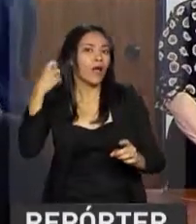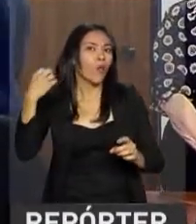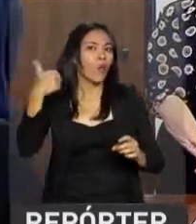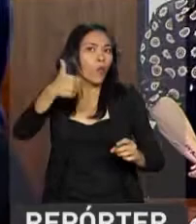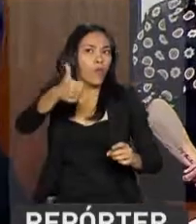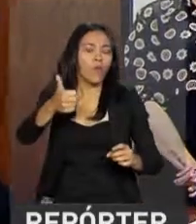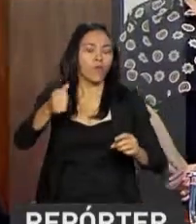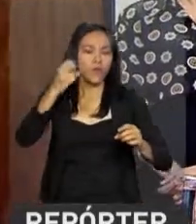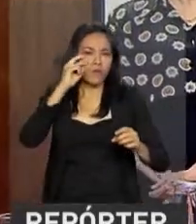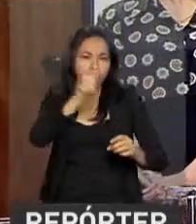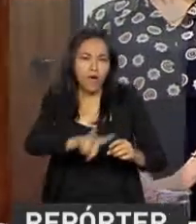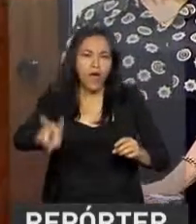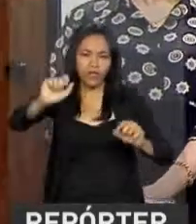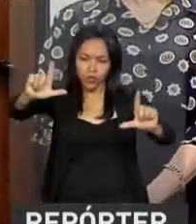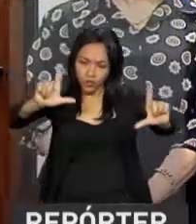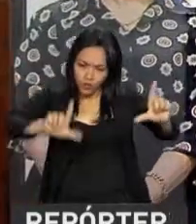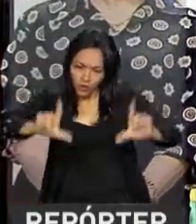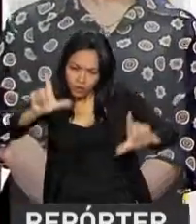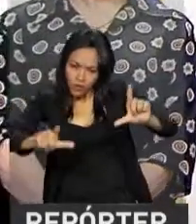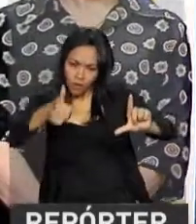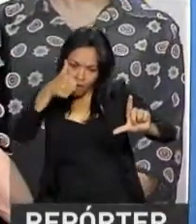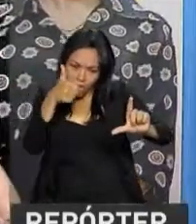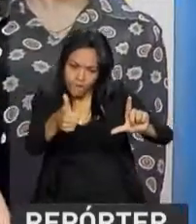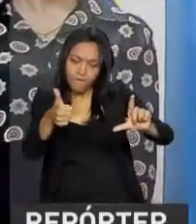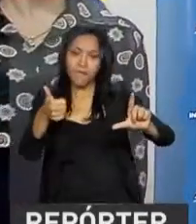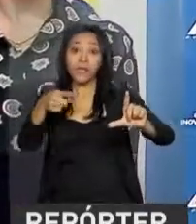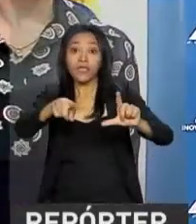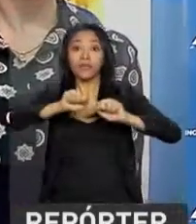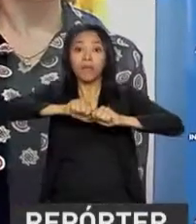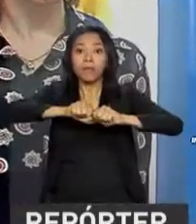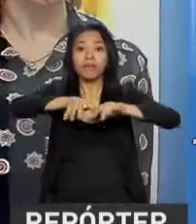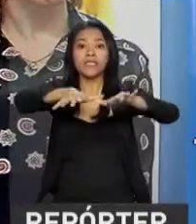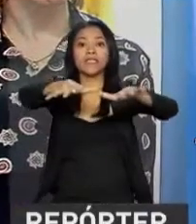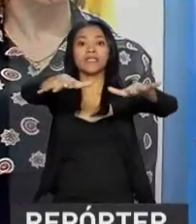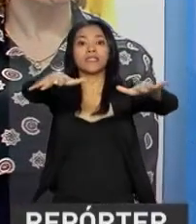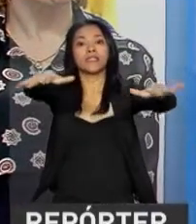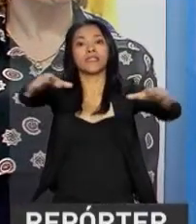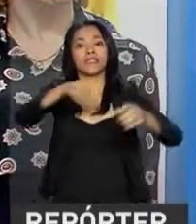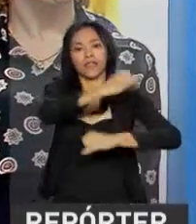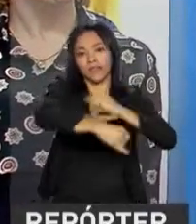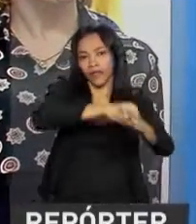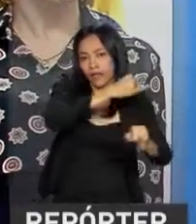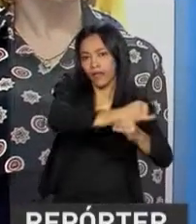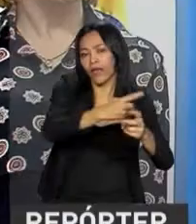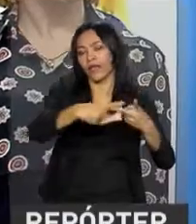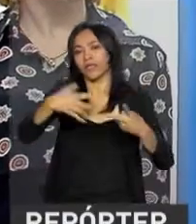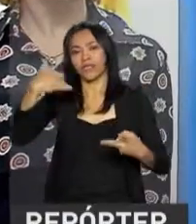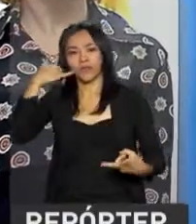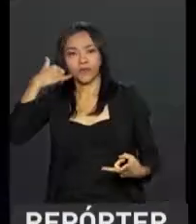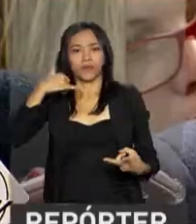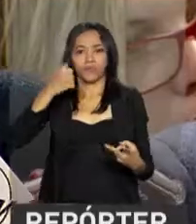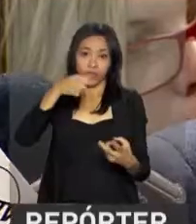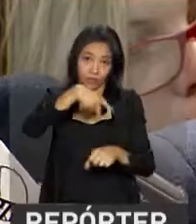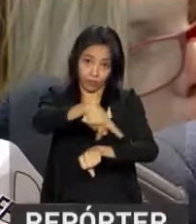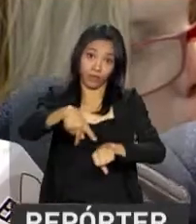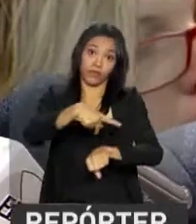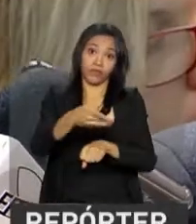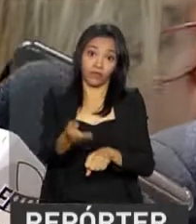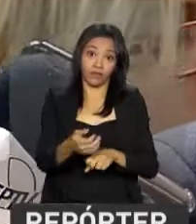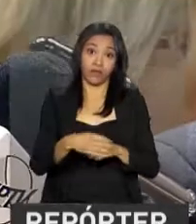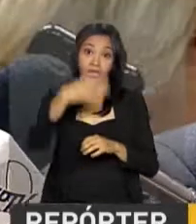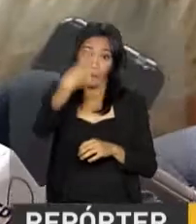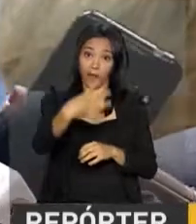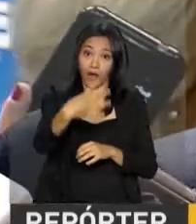com uma amplia a disponibilidade do serviço de telefonia e internet de quarta geração no país eliminar a